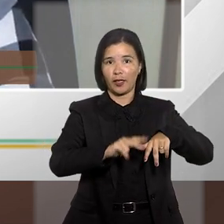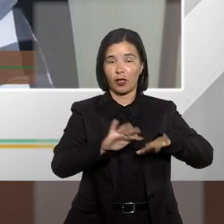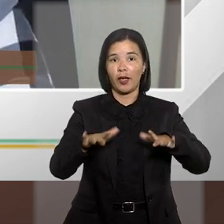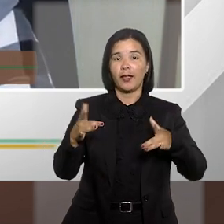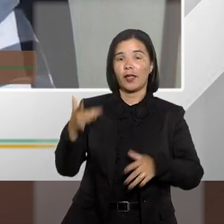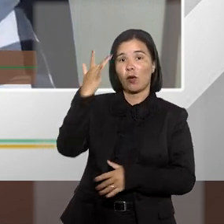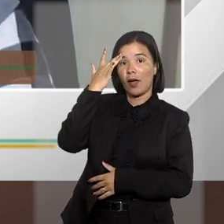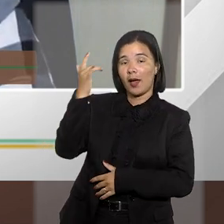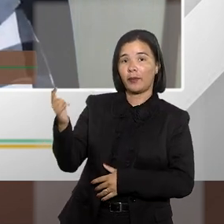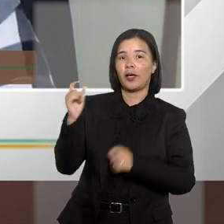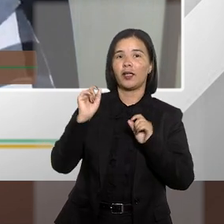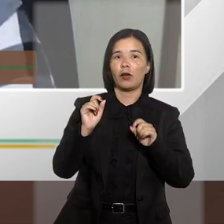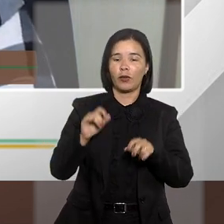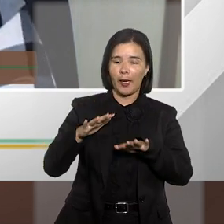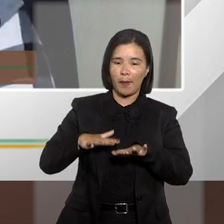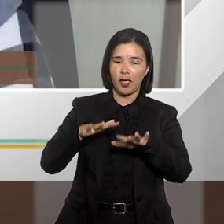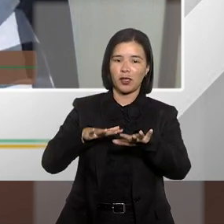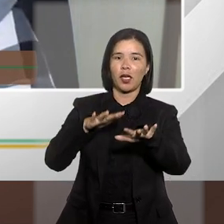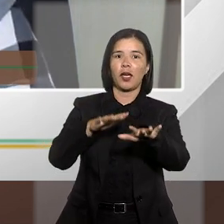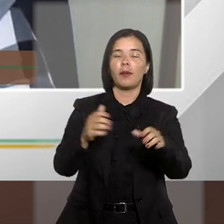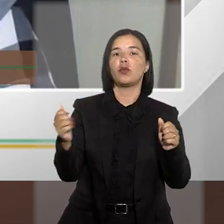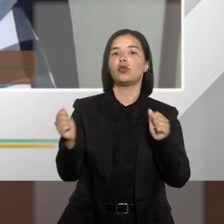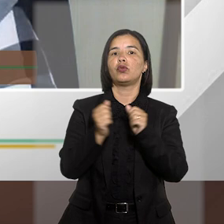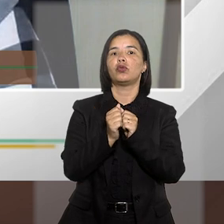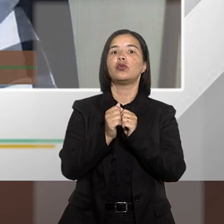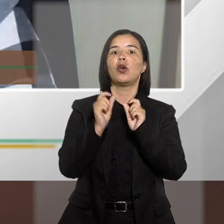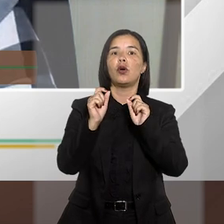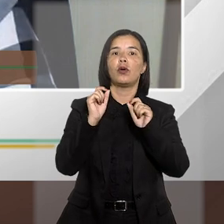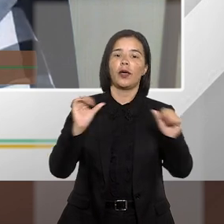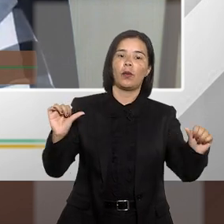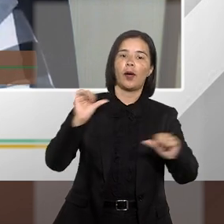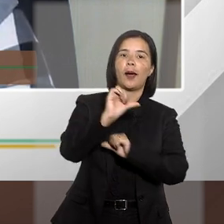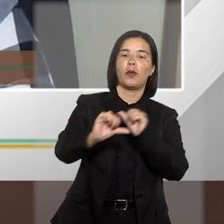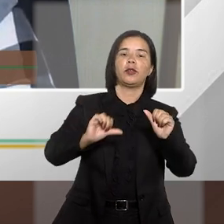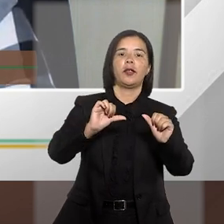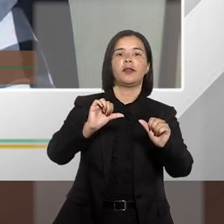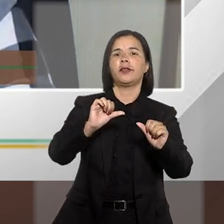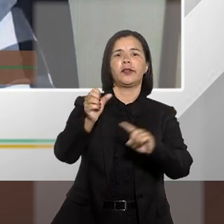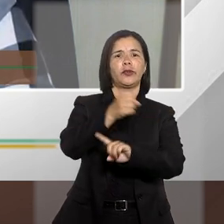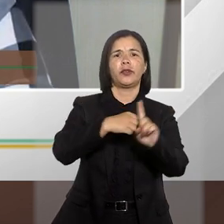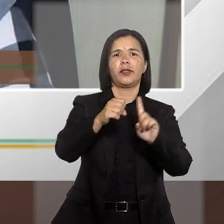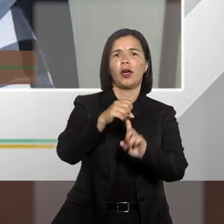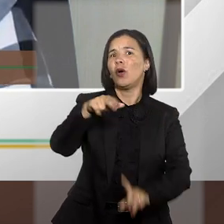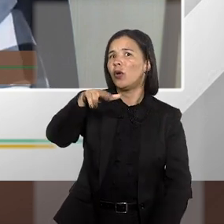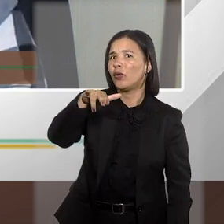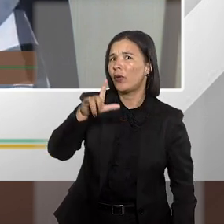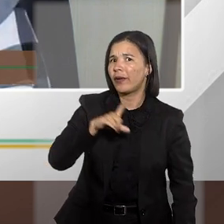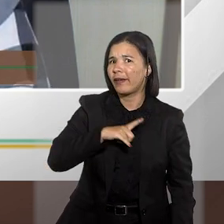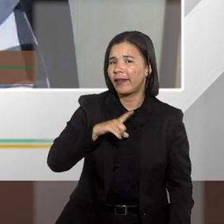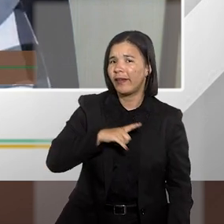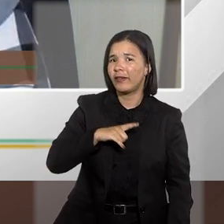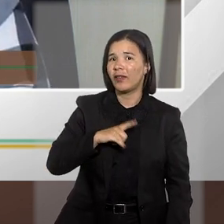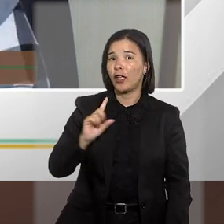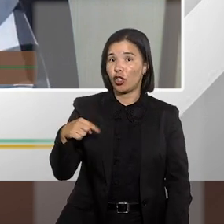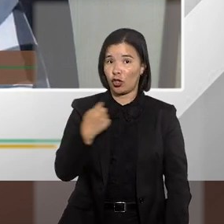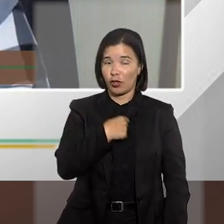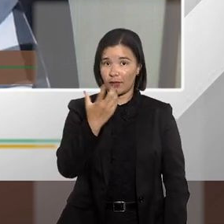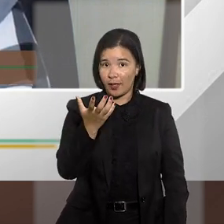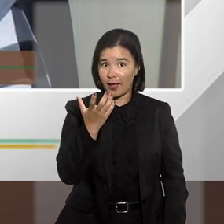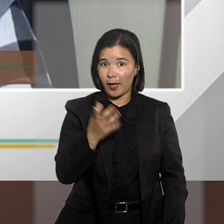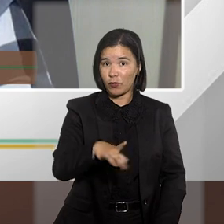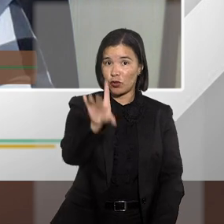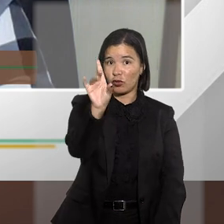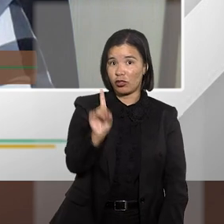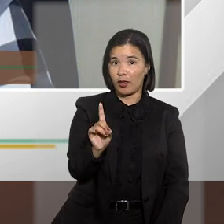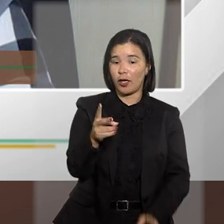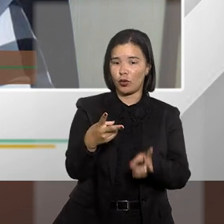amanhã nós marcharemos rumo para fazer uma alteração social. Nunca, nunca existiu isso, né? A gente busca o direito